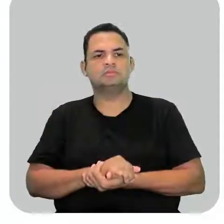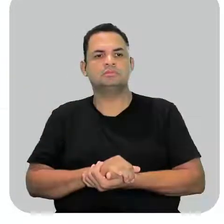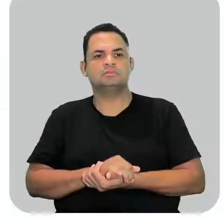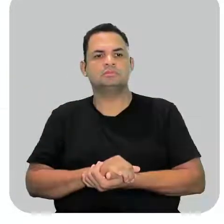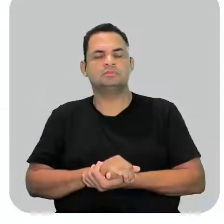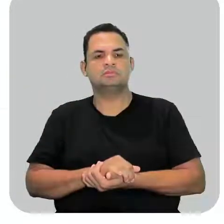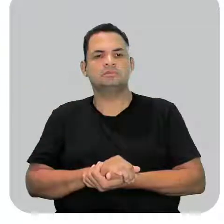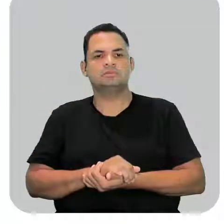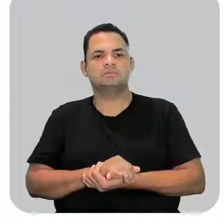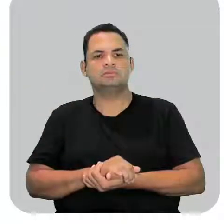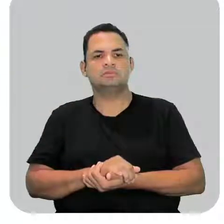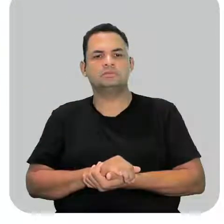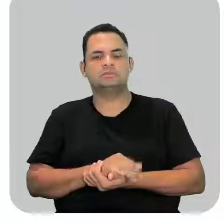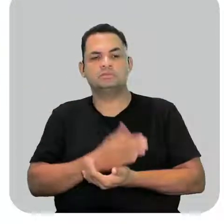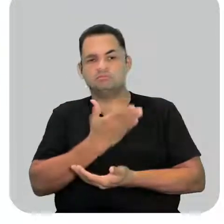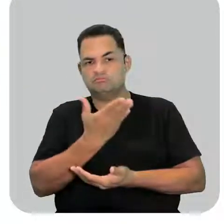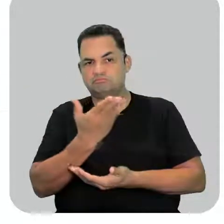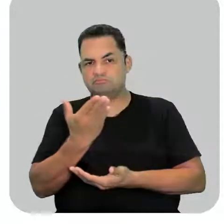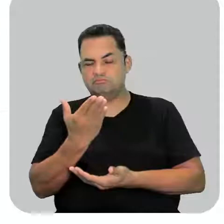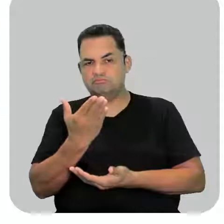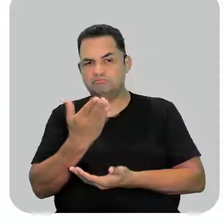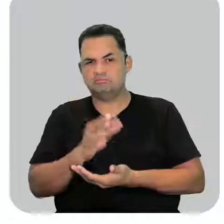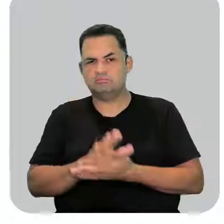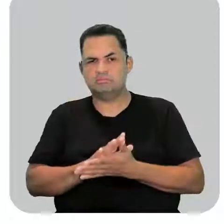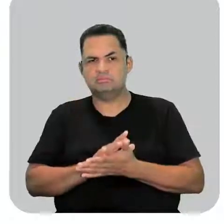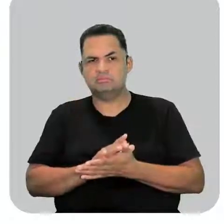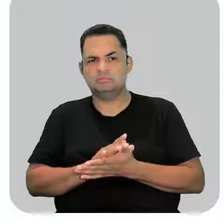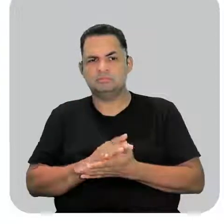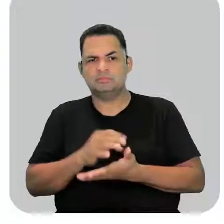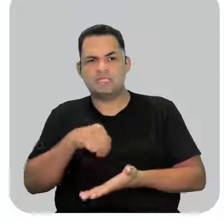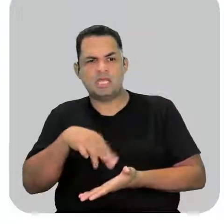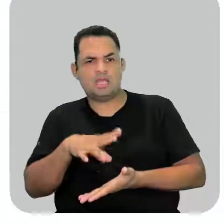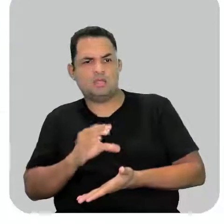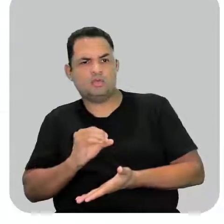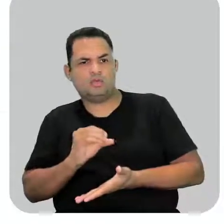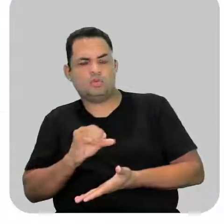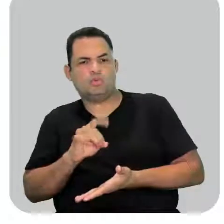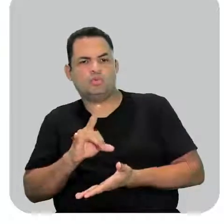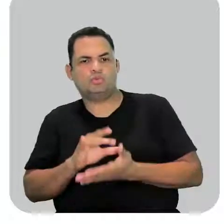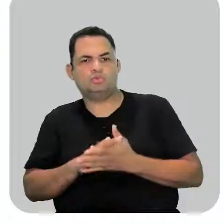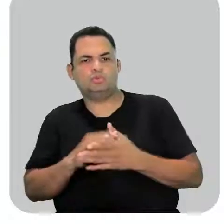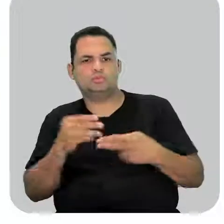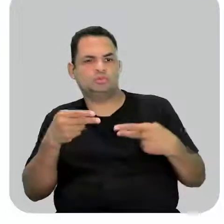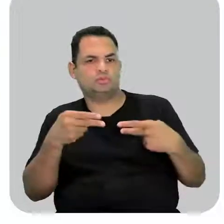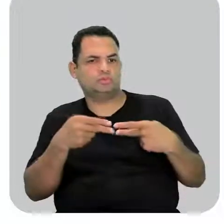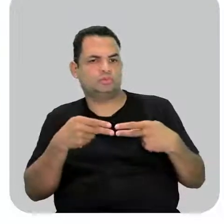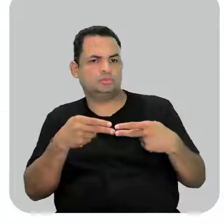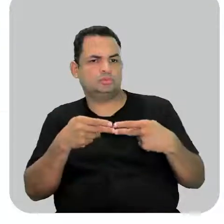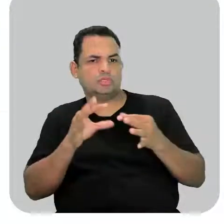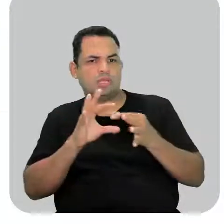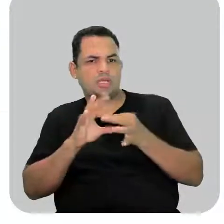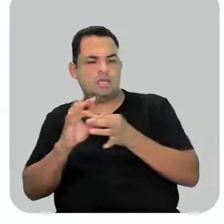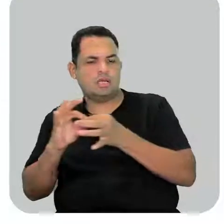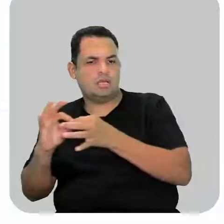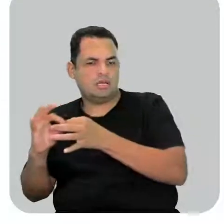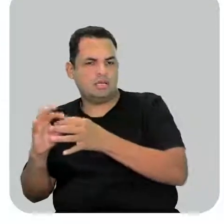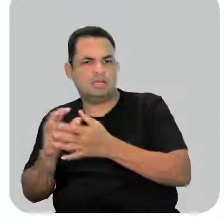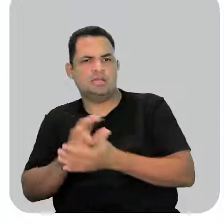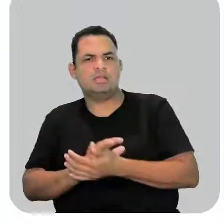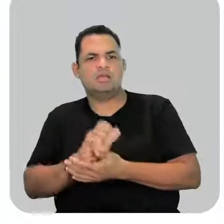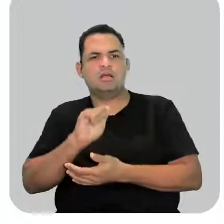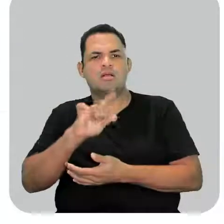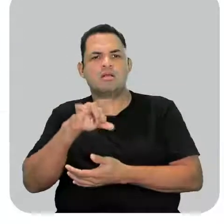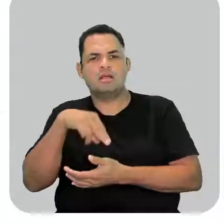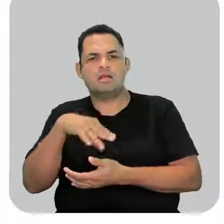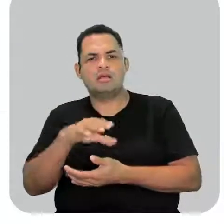Os nitroalcanos, ou seja, aqueles nitros compostos ligados às cadeias dos alcanos,